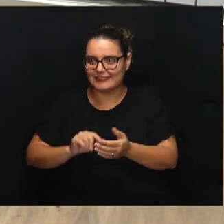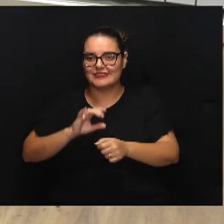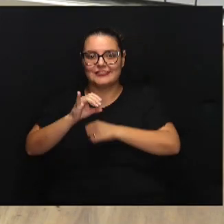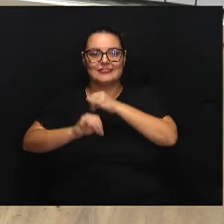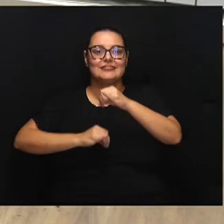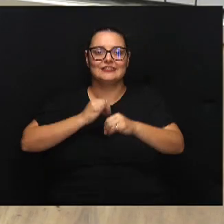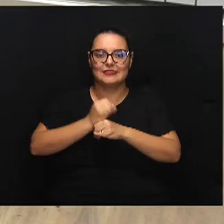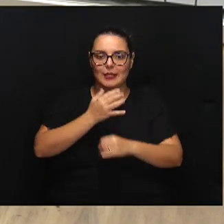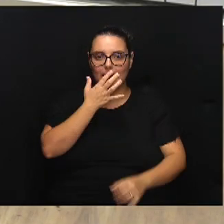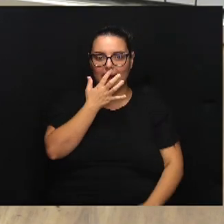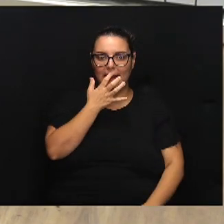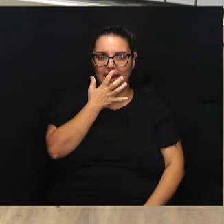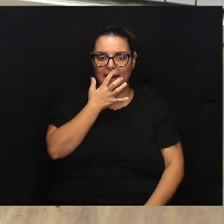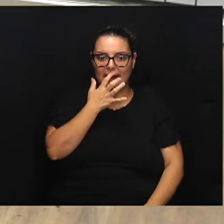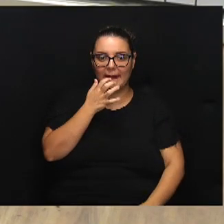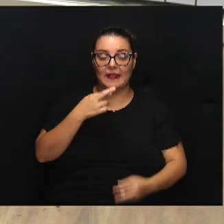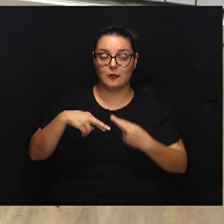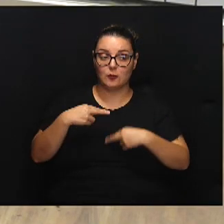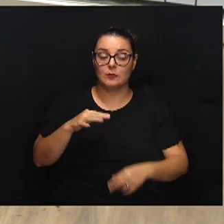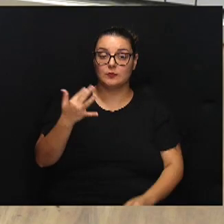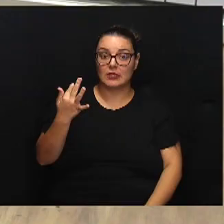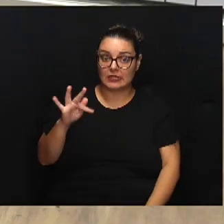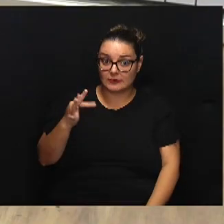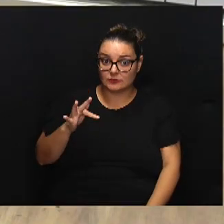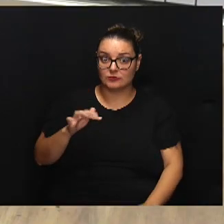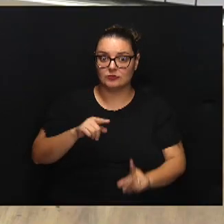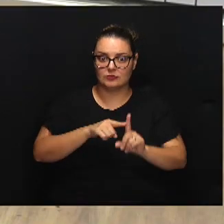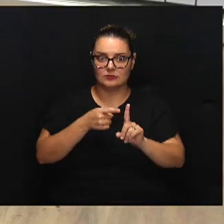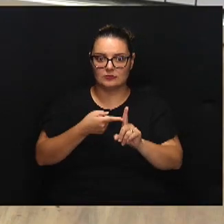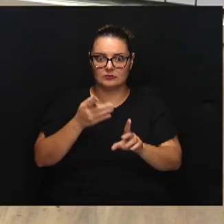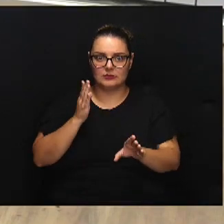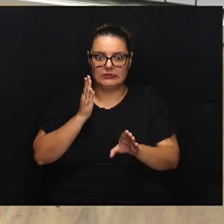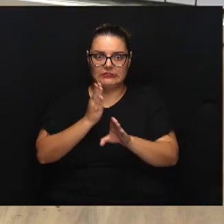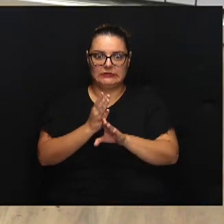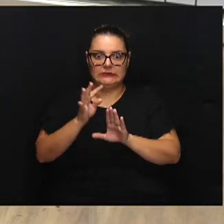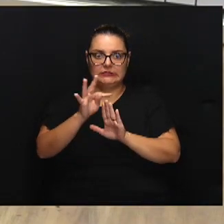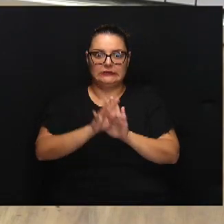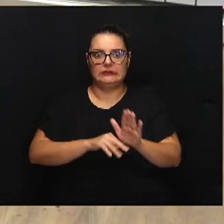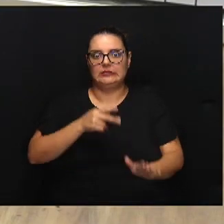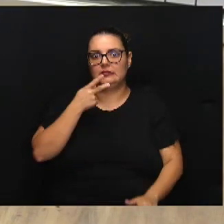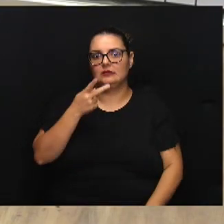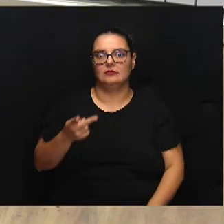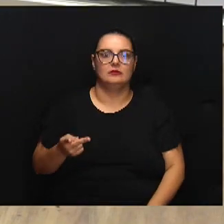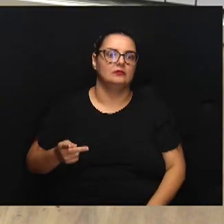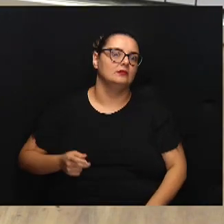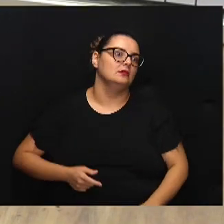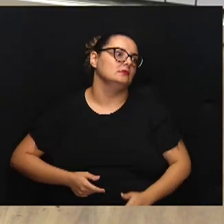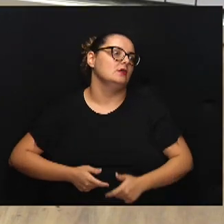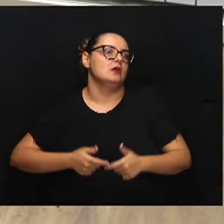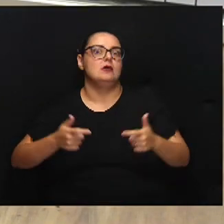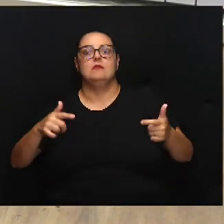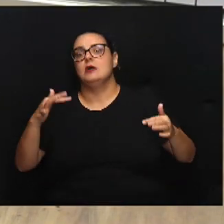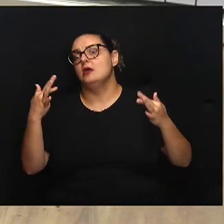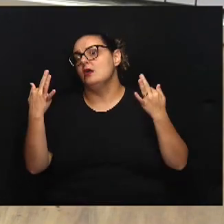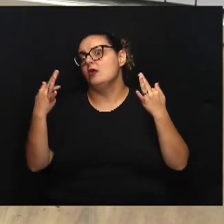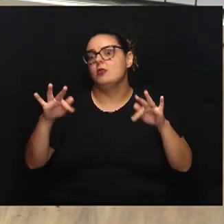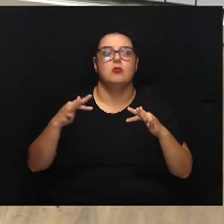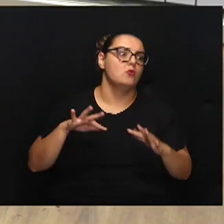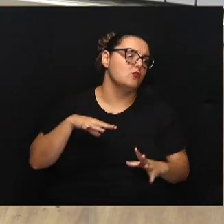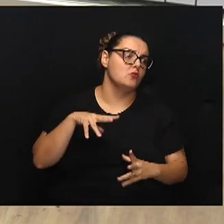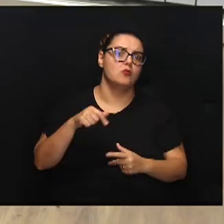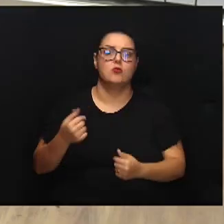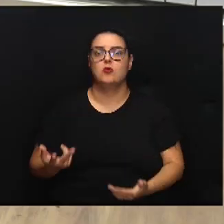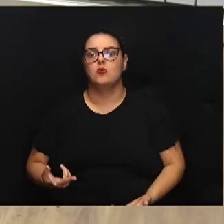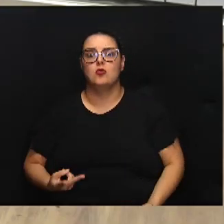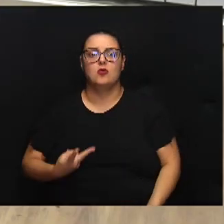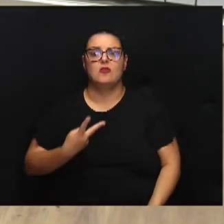E na questão da dor do parto, né? Você encontra textos falando que é a maior dor do mundo, que equivale a